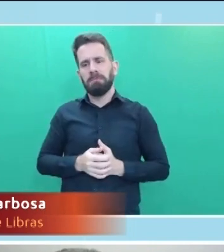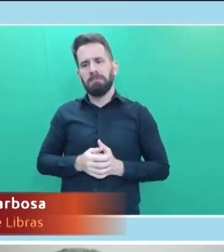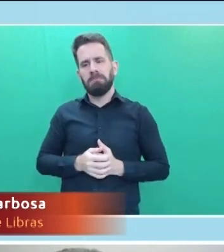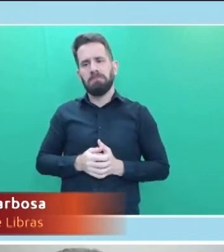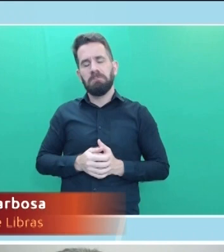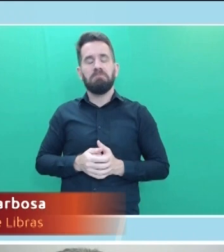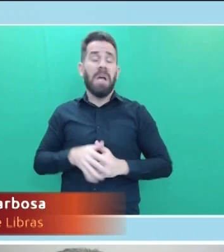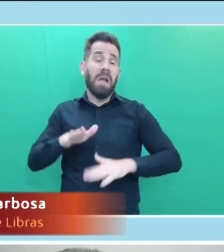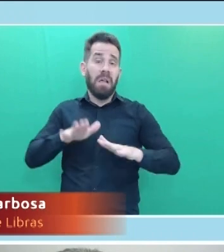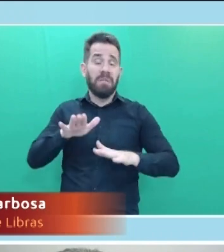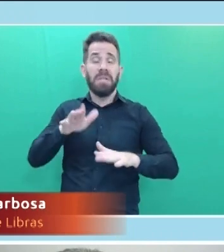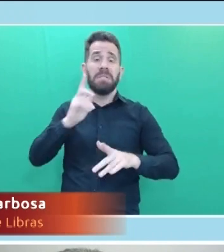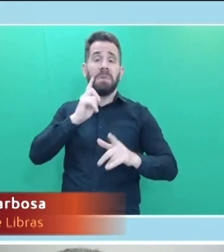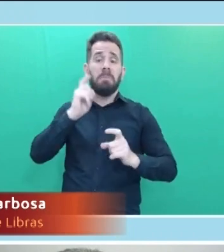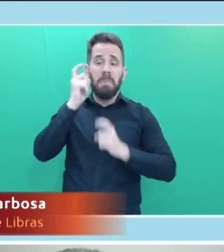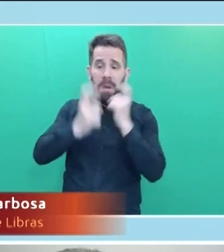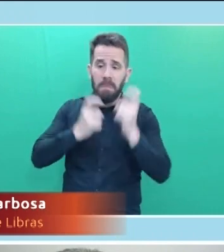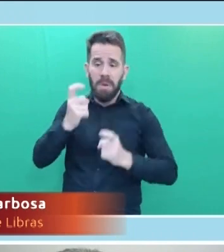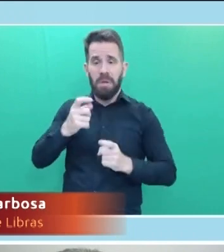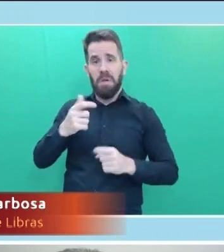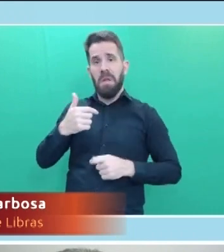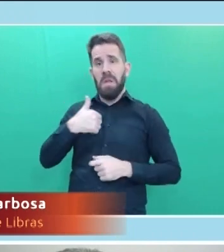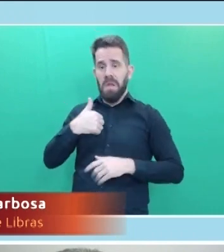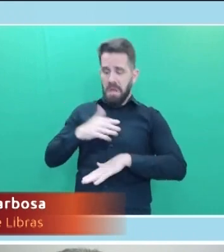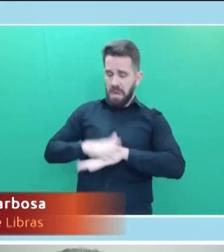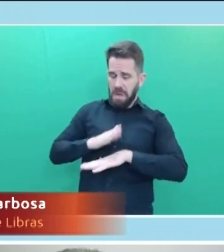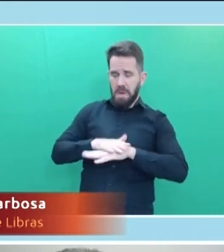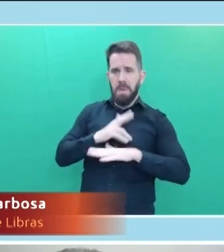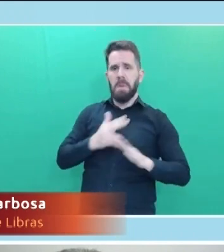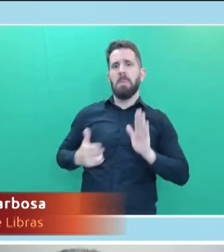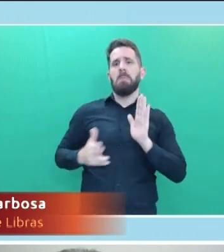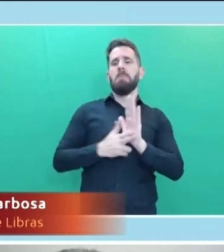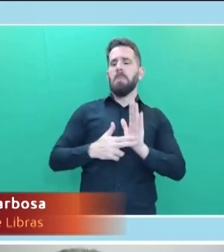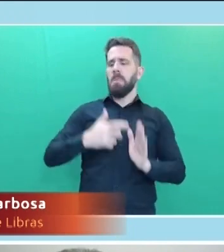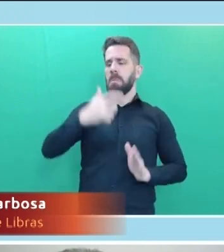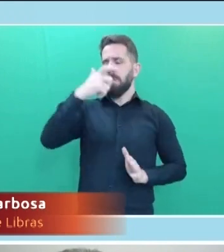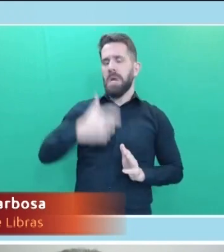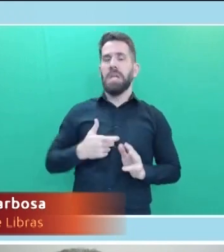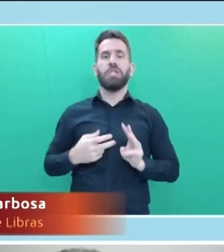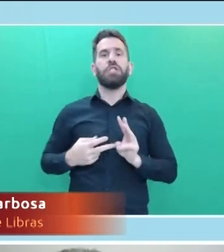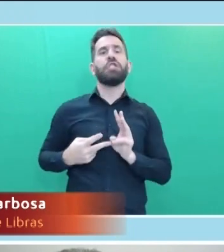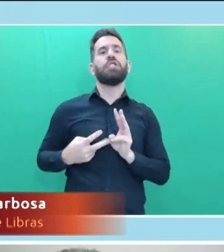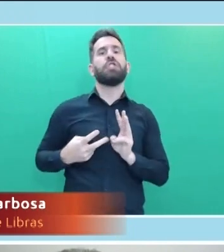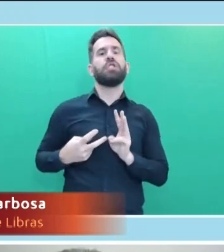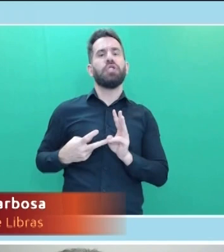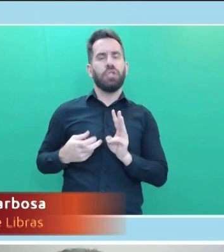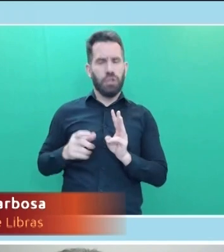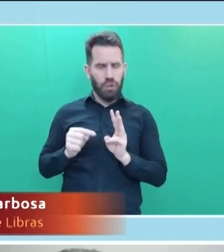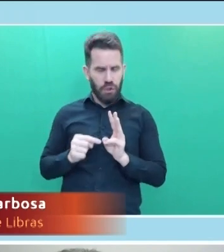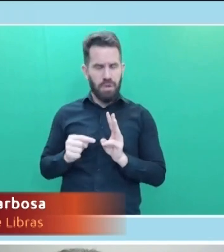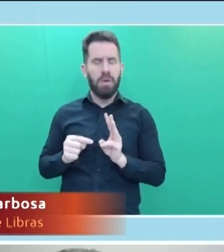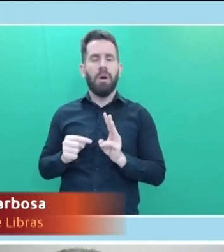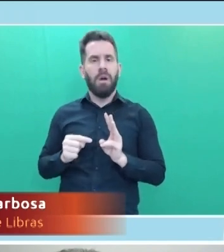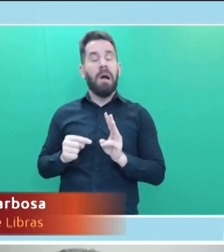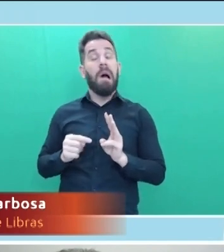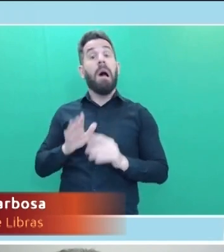o individual se declara autodeclaração como indígena, muitas